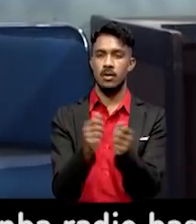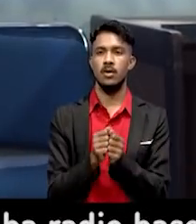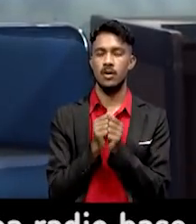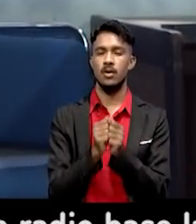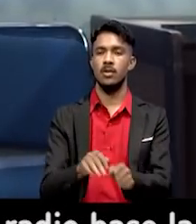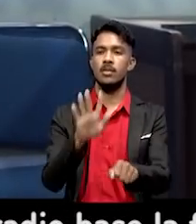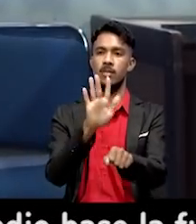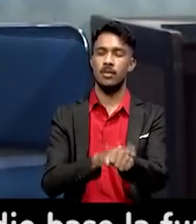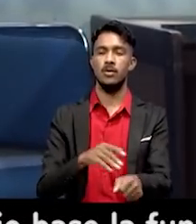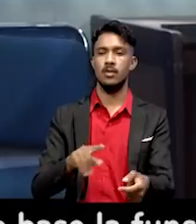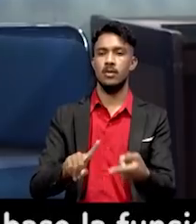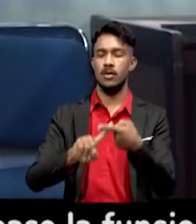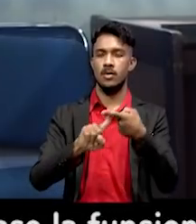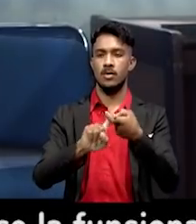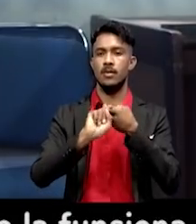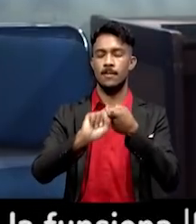e resistência,